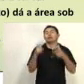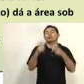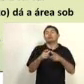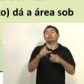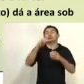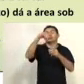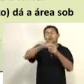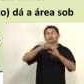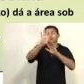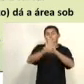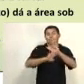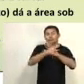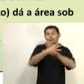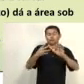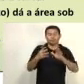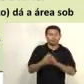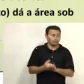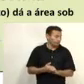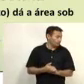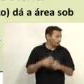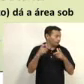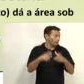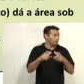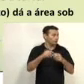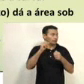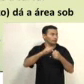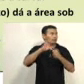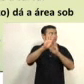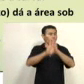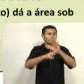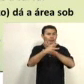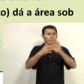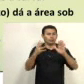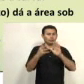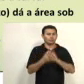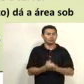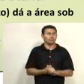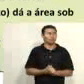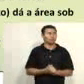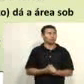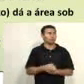são tabeladas essas... onde que são tabeladas